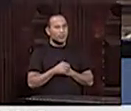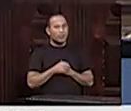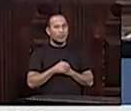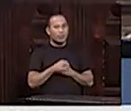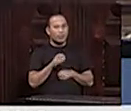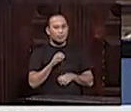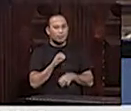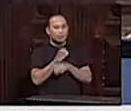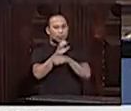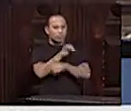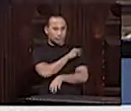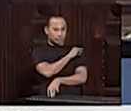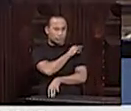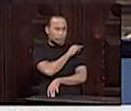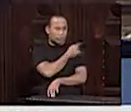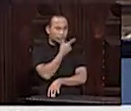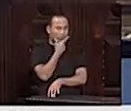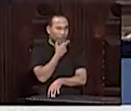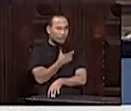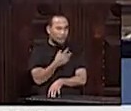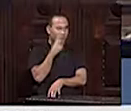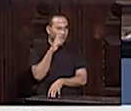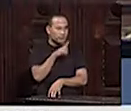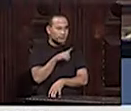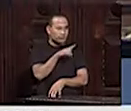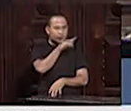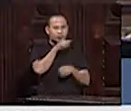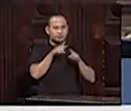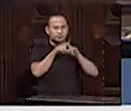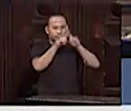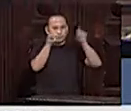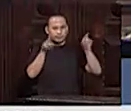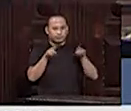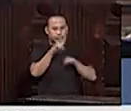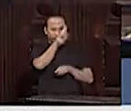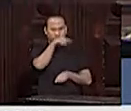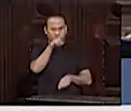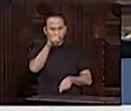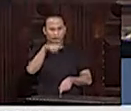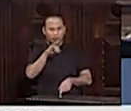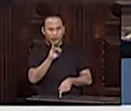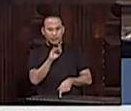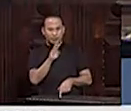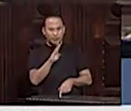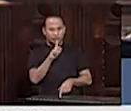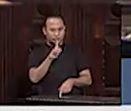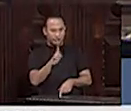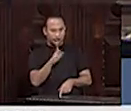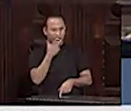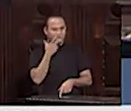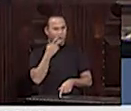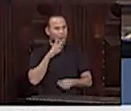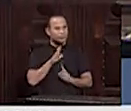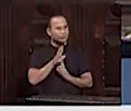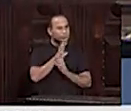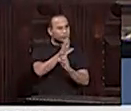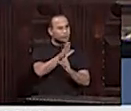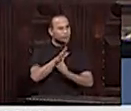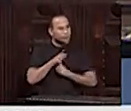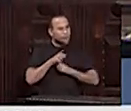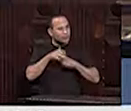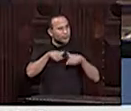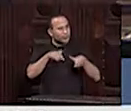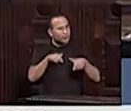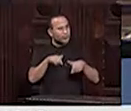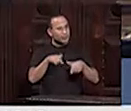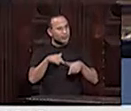Janeiro. É só acompanhar ao longo dos anos a estatística de desemprego do IBGE, o indicador de desemprego no Rio de